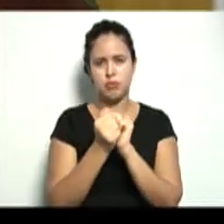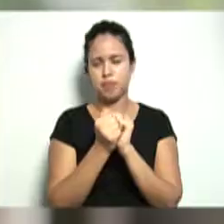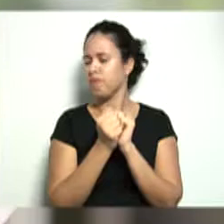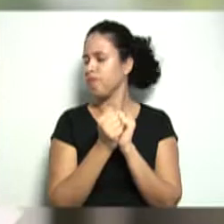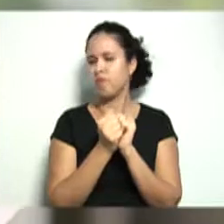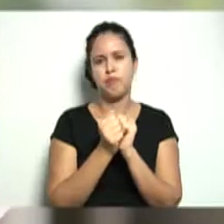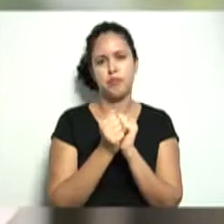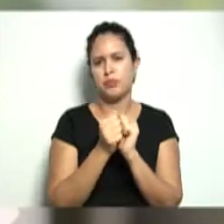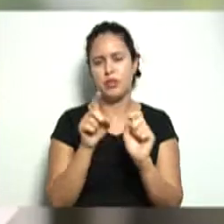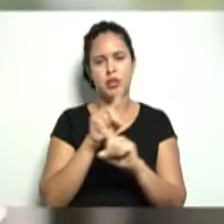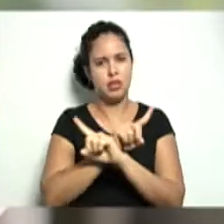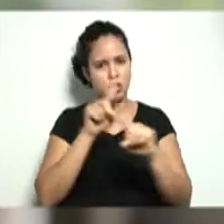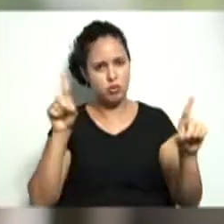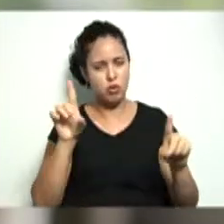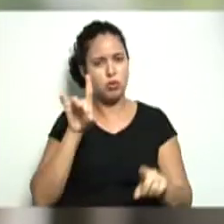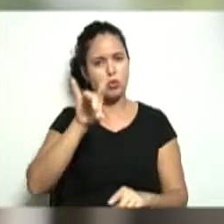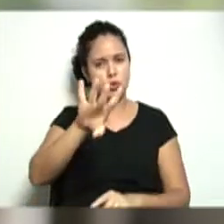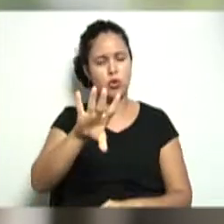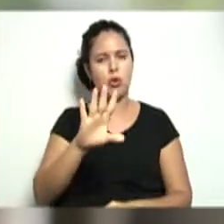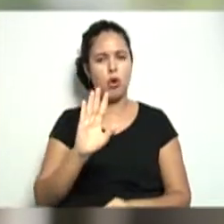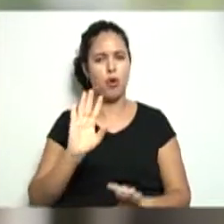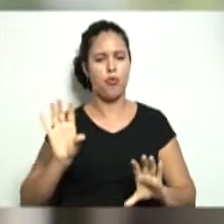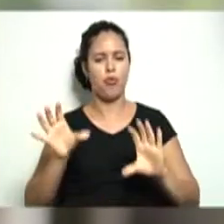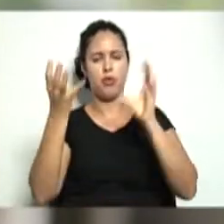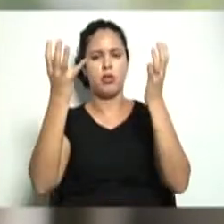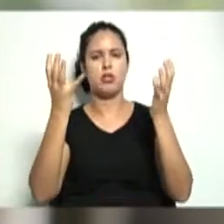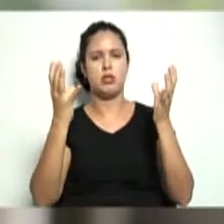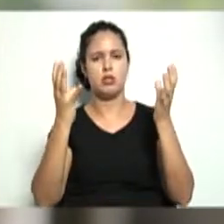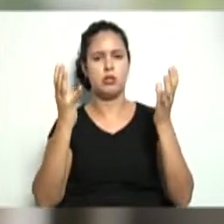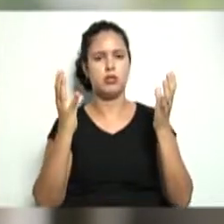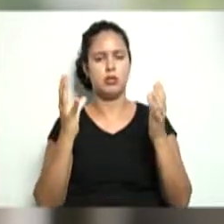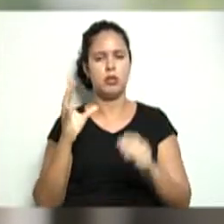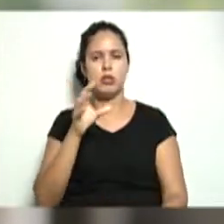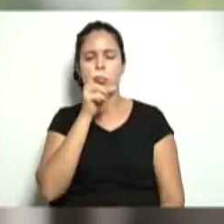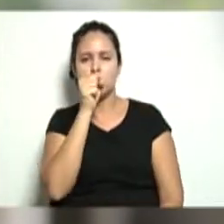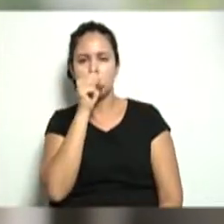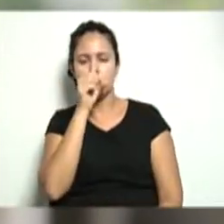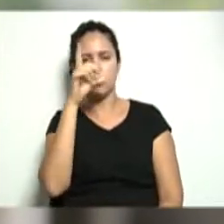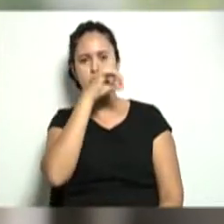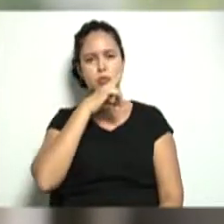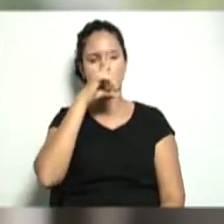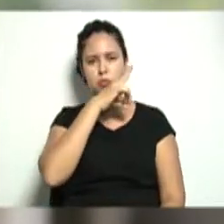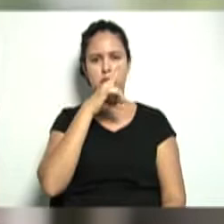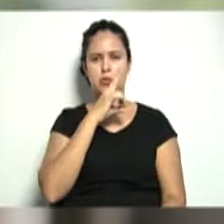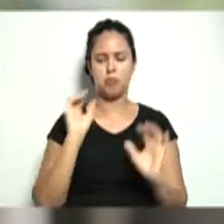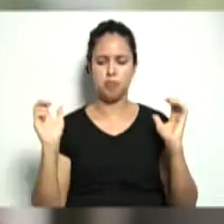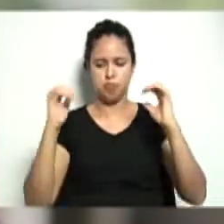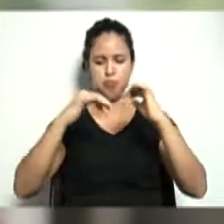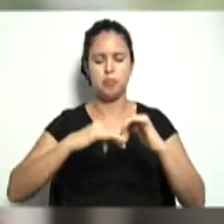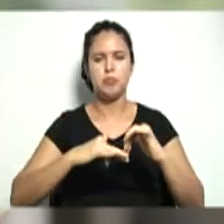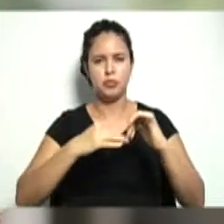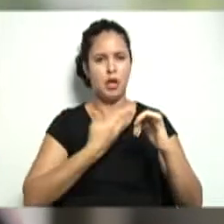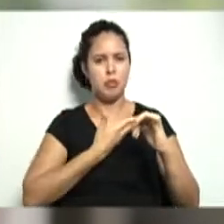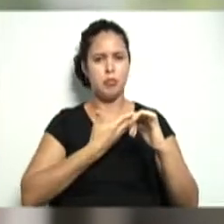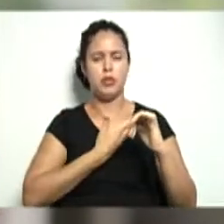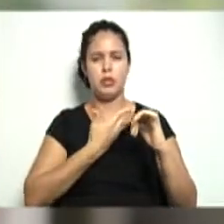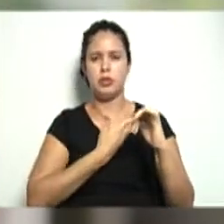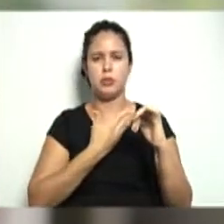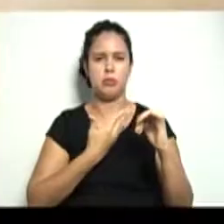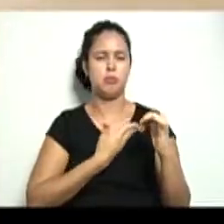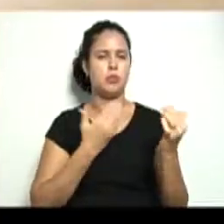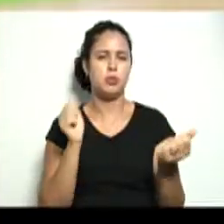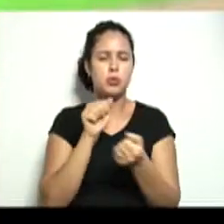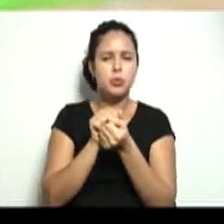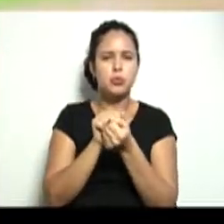festas de finais de semana, né, que a gente se reúne e aí a gente faz aquelas festinhas básicas,